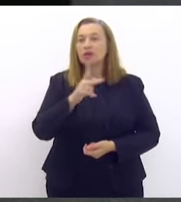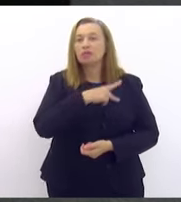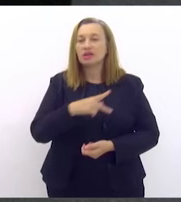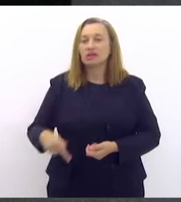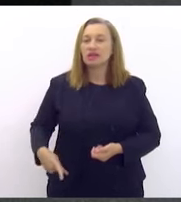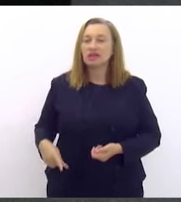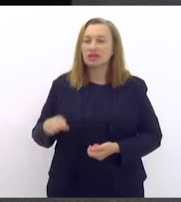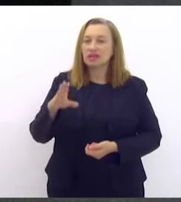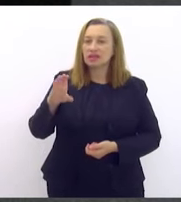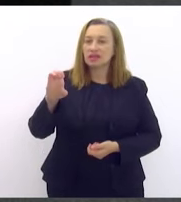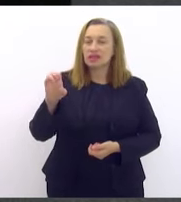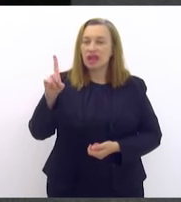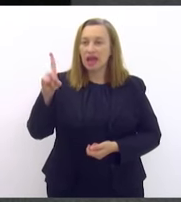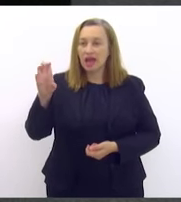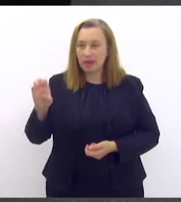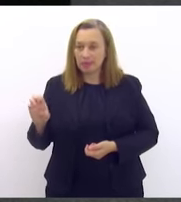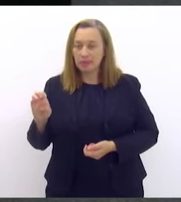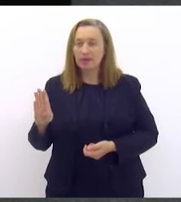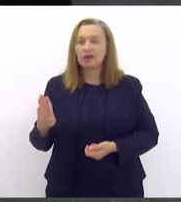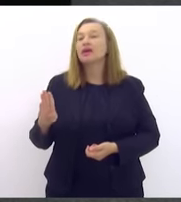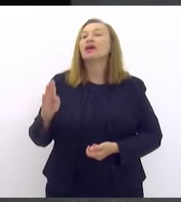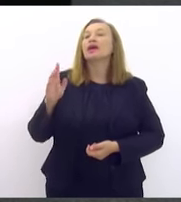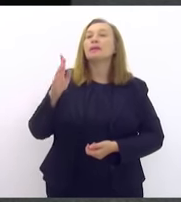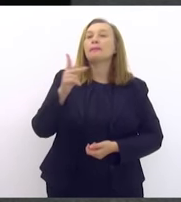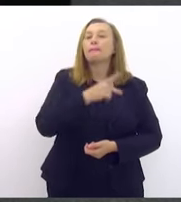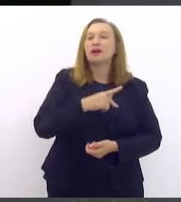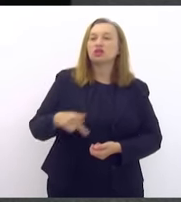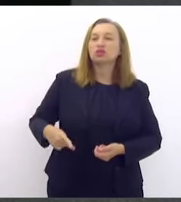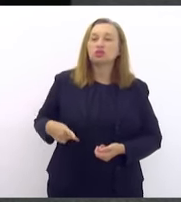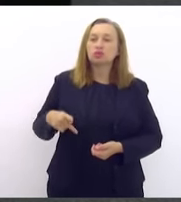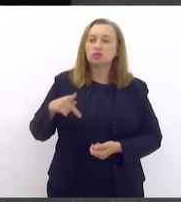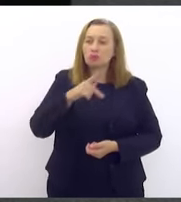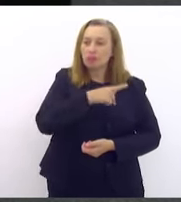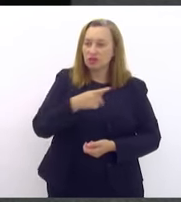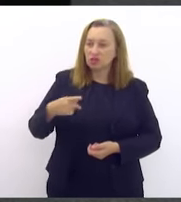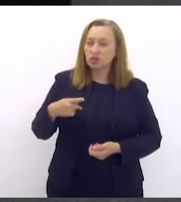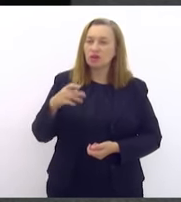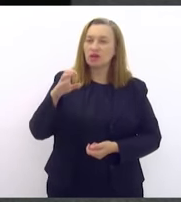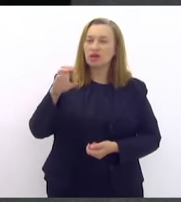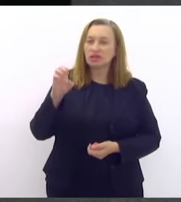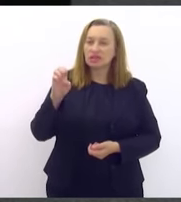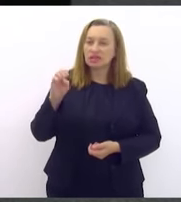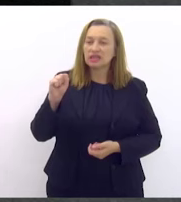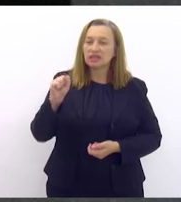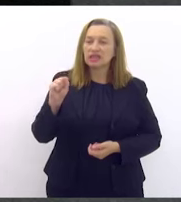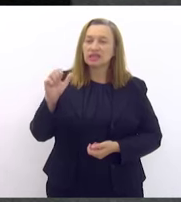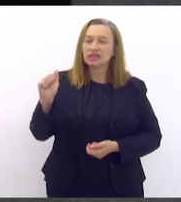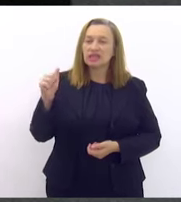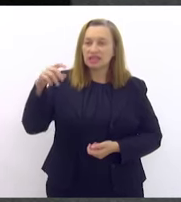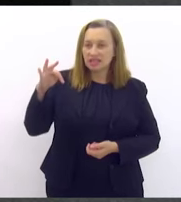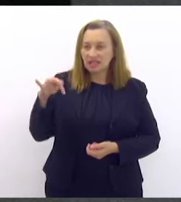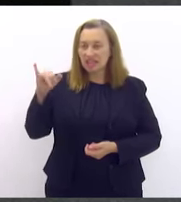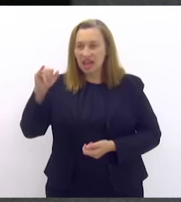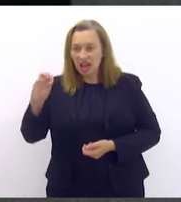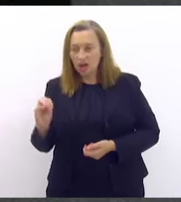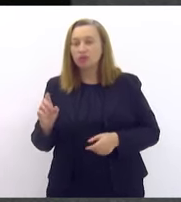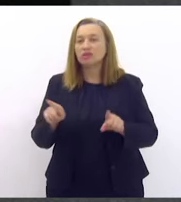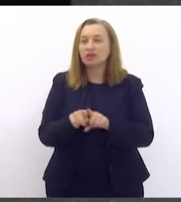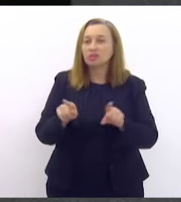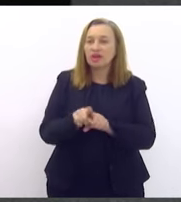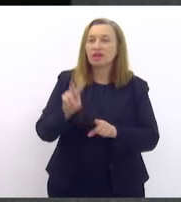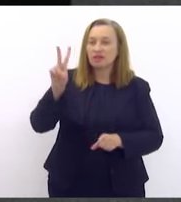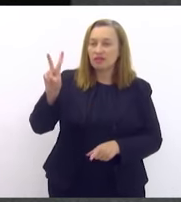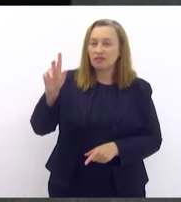lá, pastor Santiago, da SEAD Spell, também conosco, pastor Valdemir